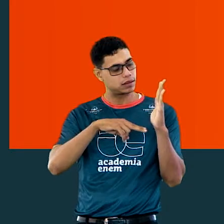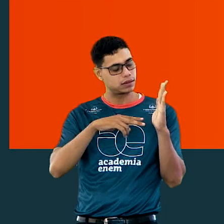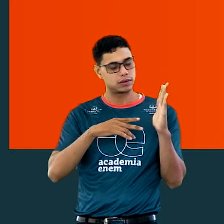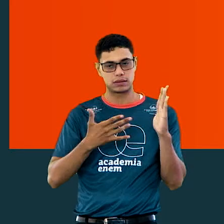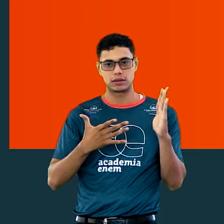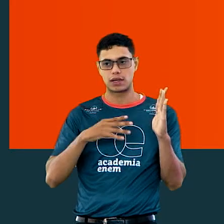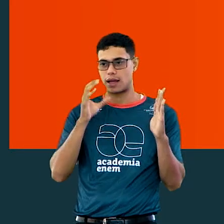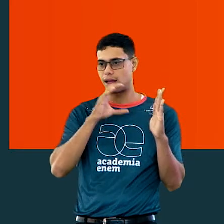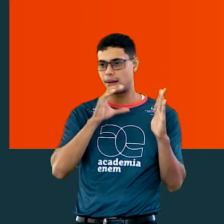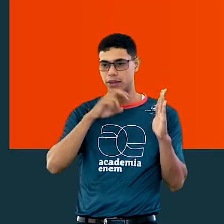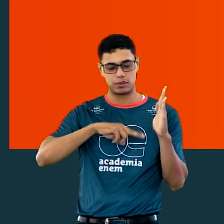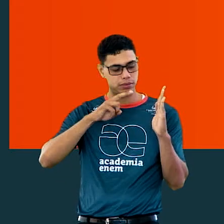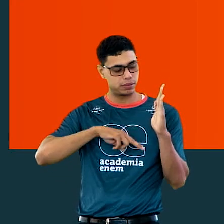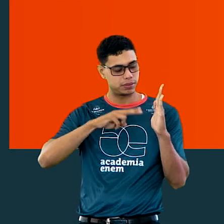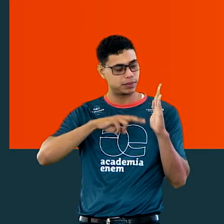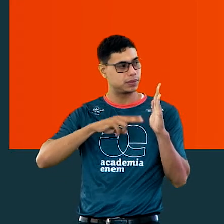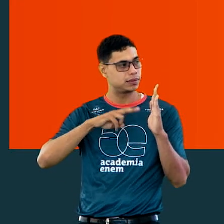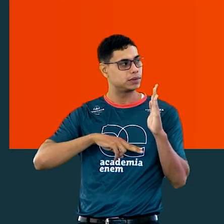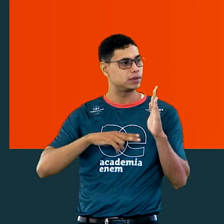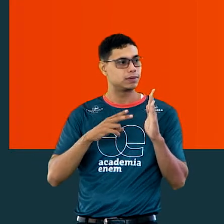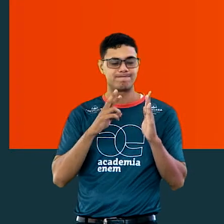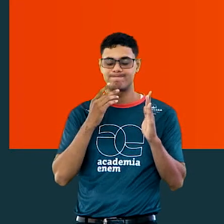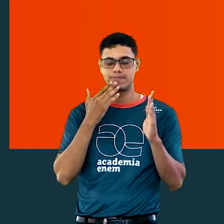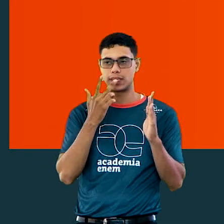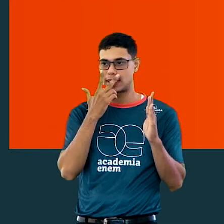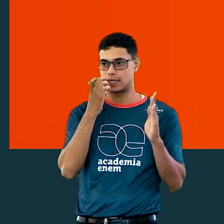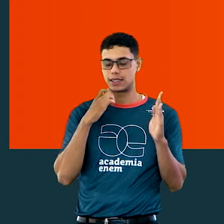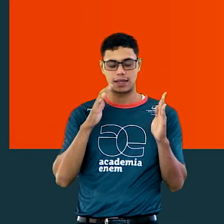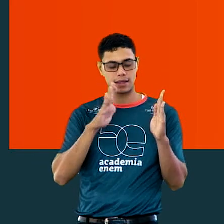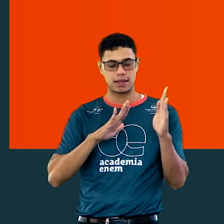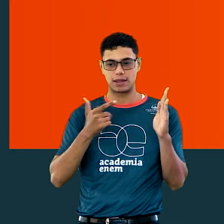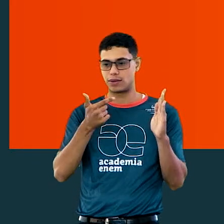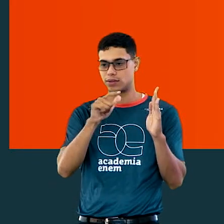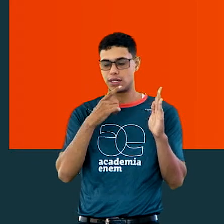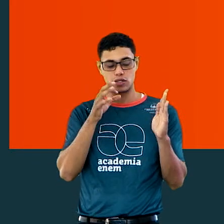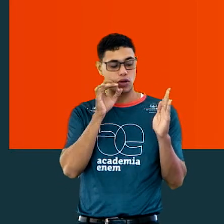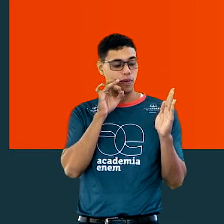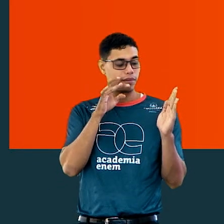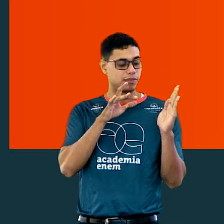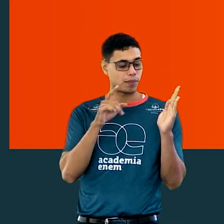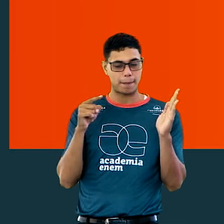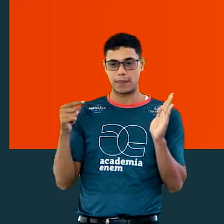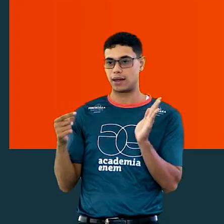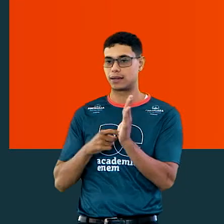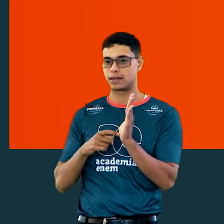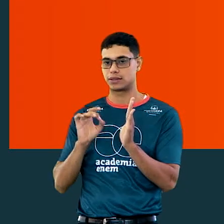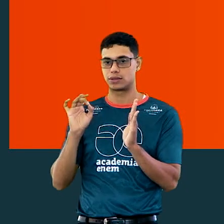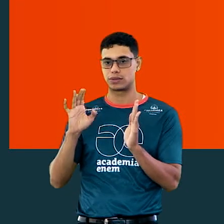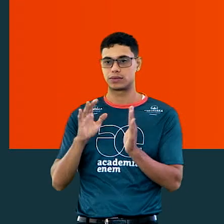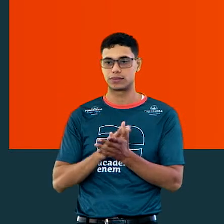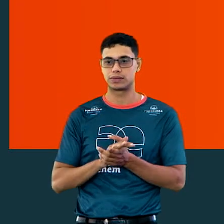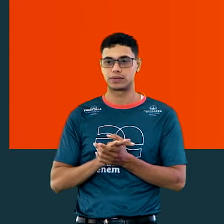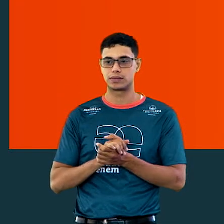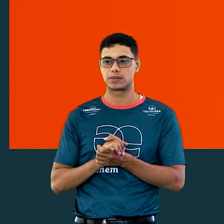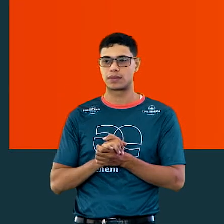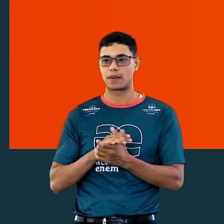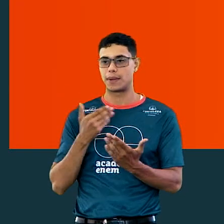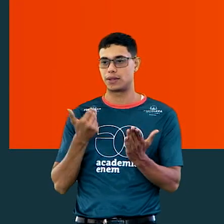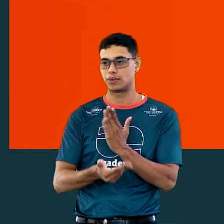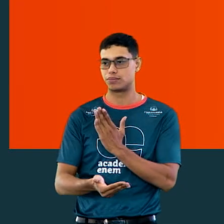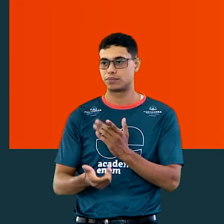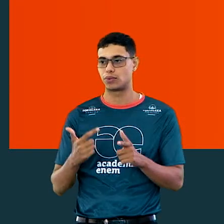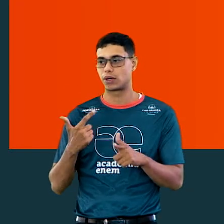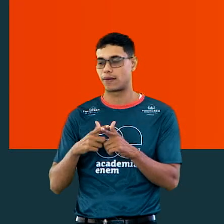lê rapidamente, não toma cuidado com o comando, tá? E perde a questão, porque